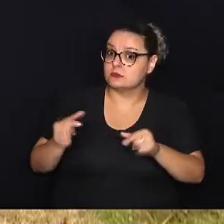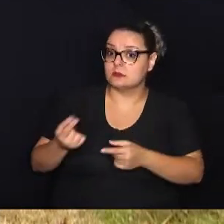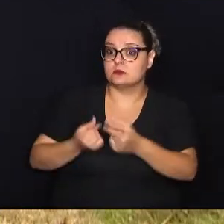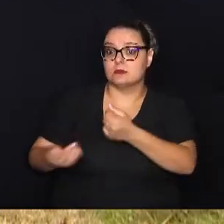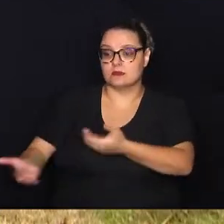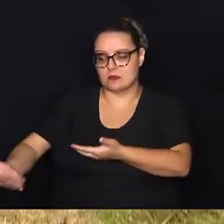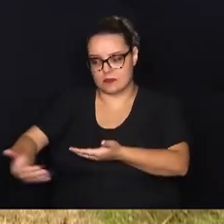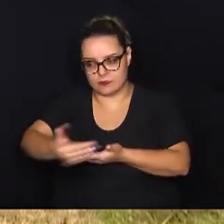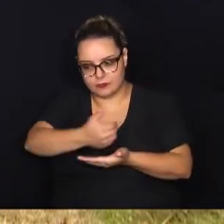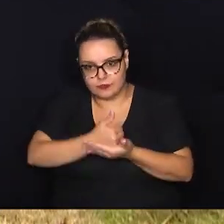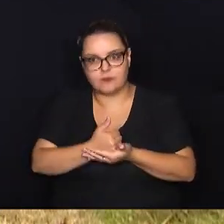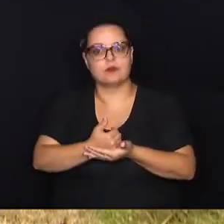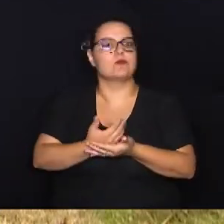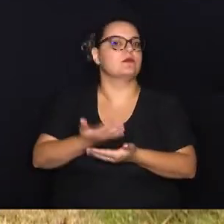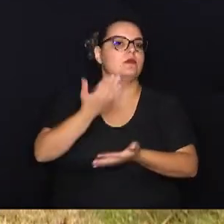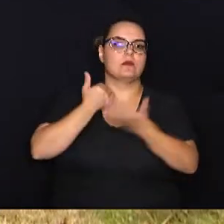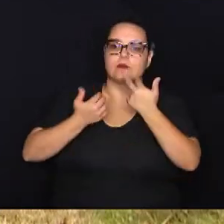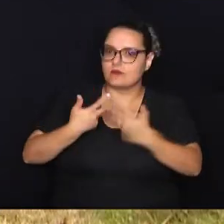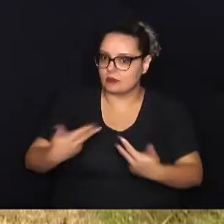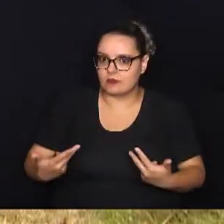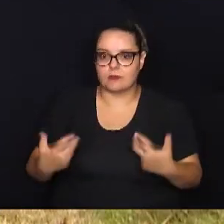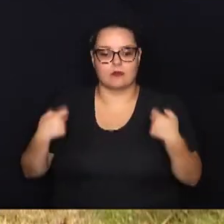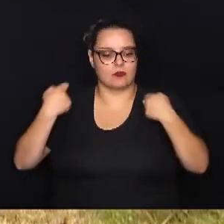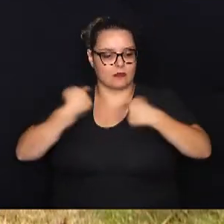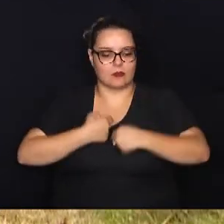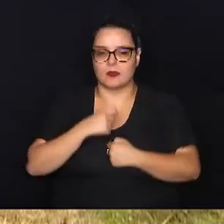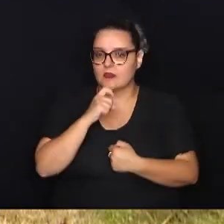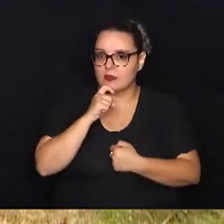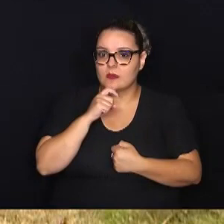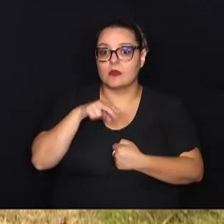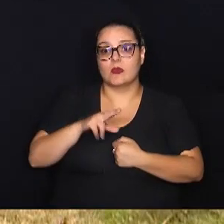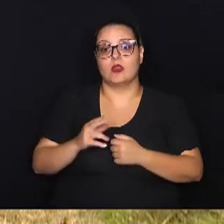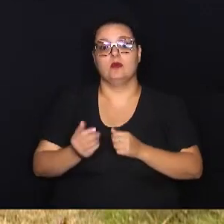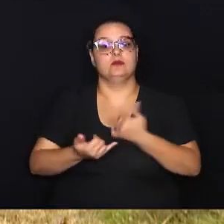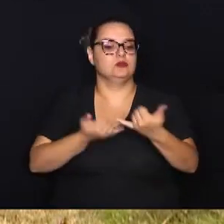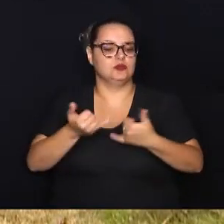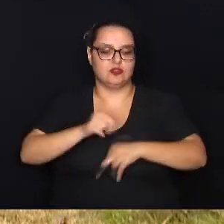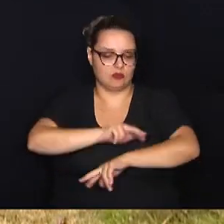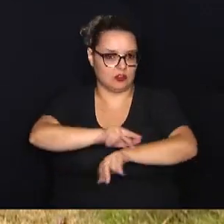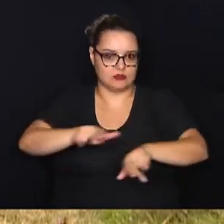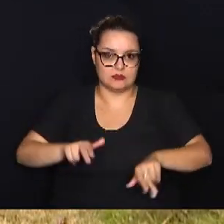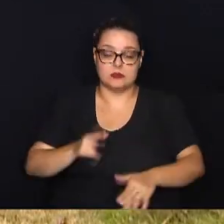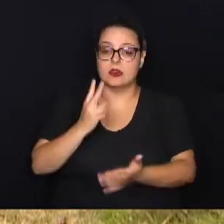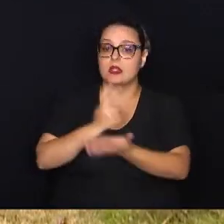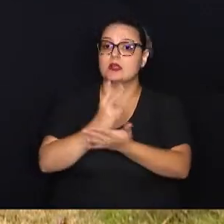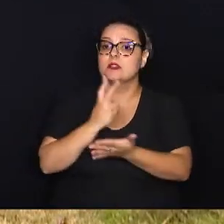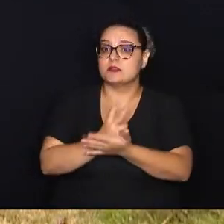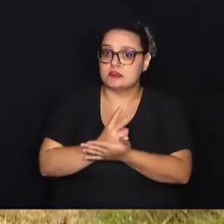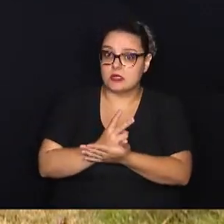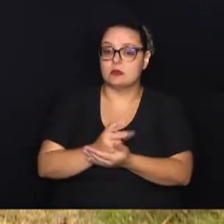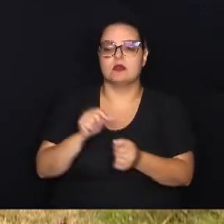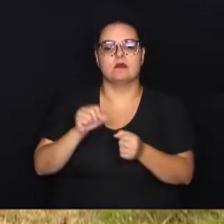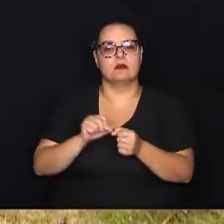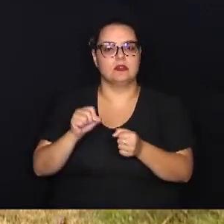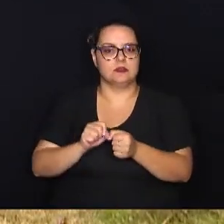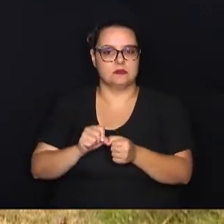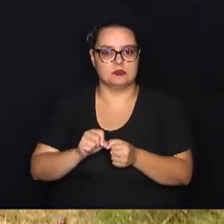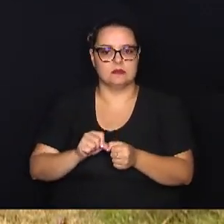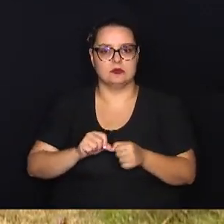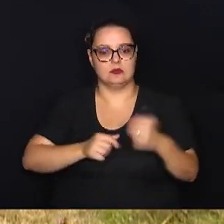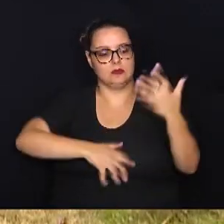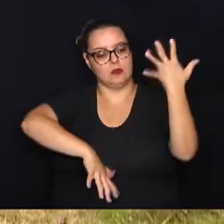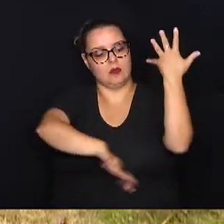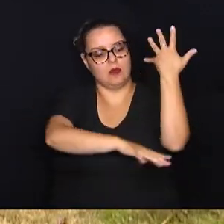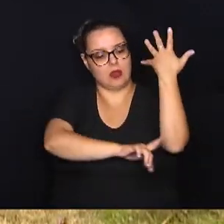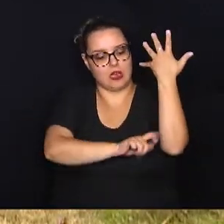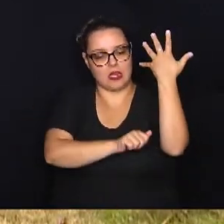arrecadação, seja de alimentos, de agasalhos ou de brinquedos, elas sempre foram realizadas ali no Largo do